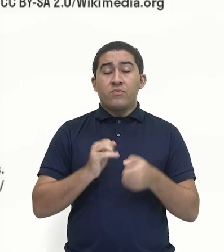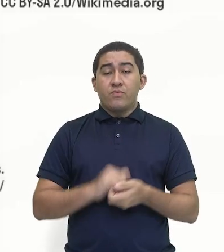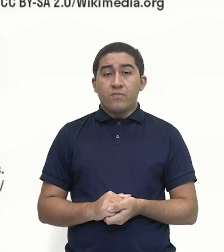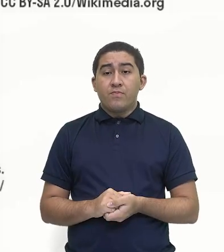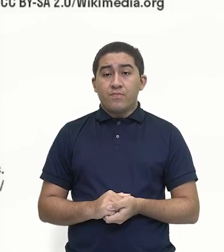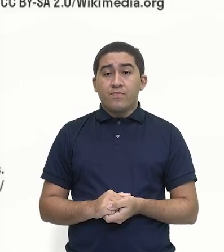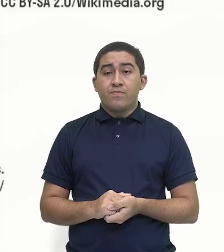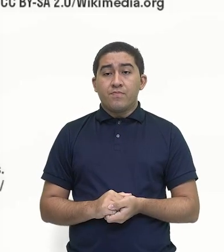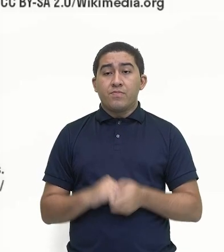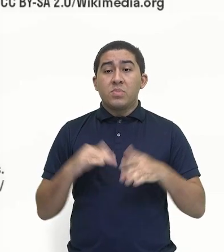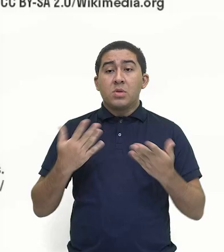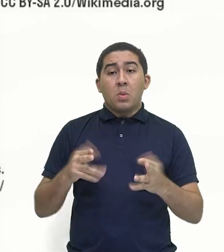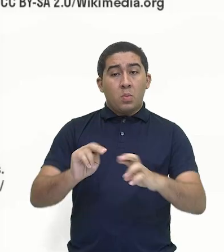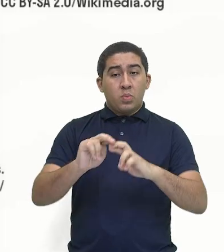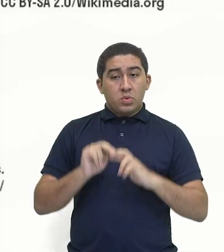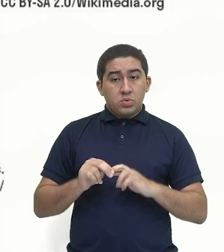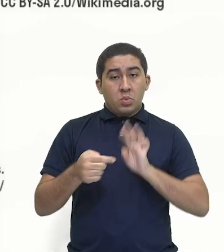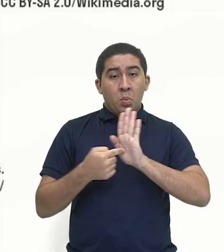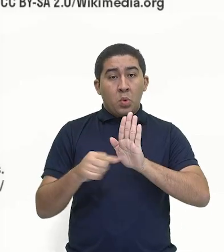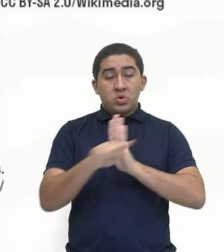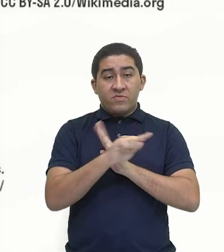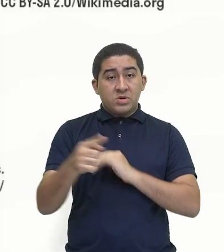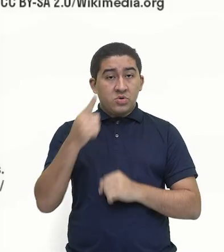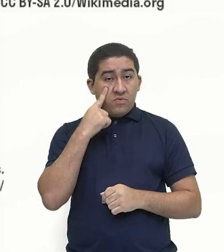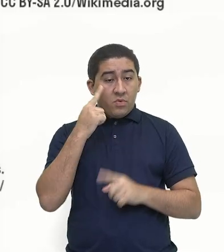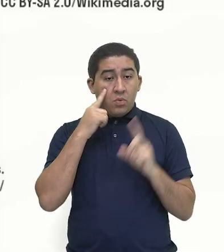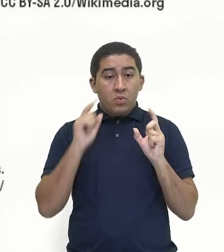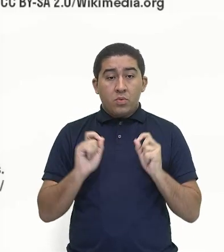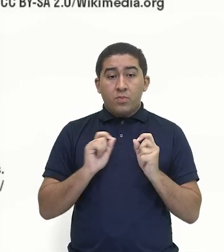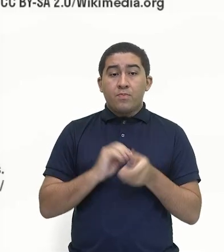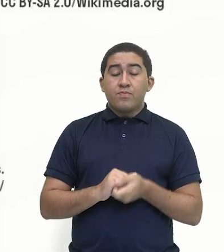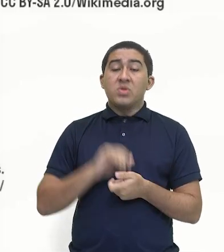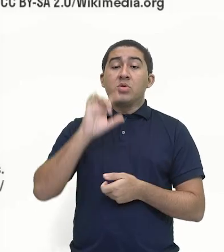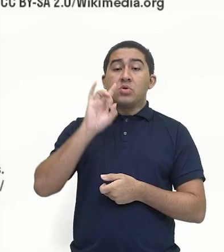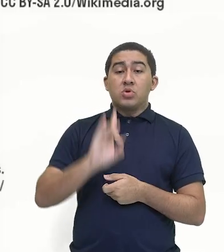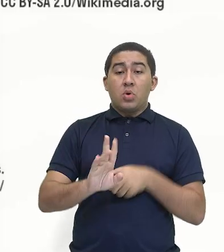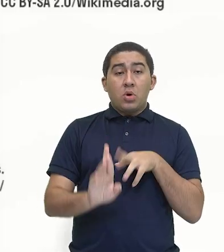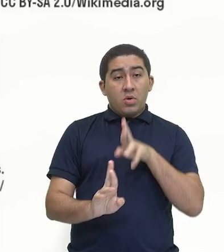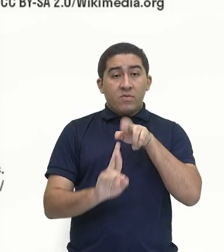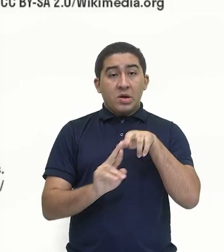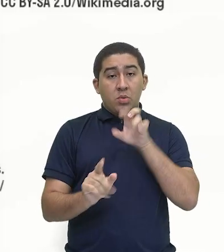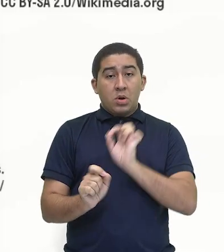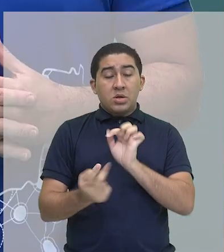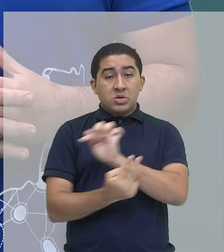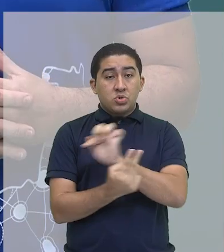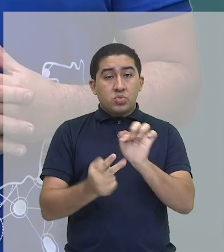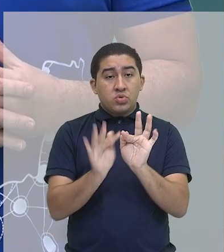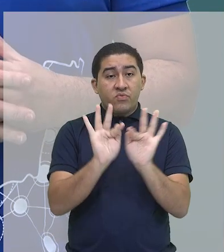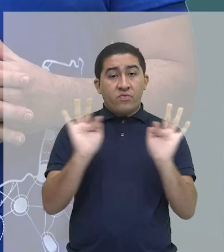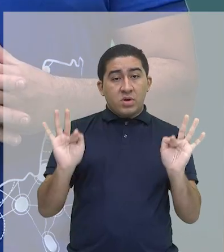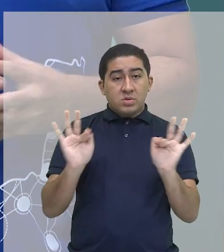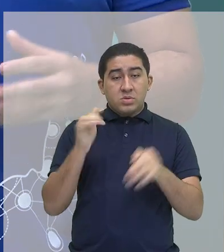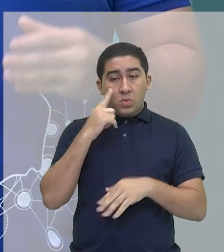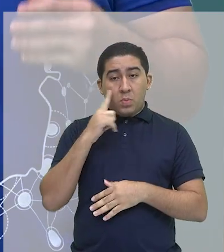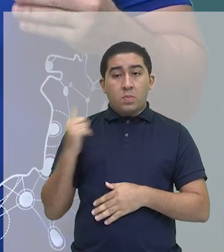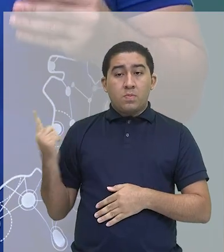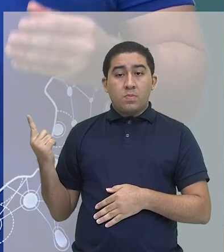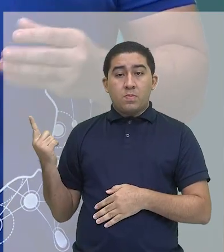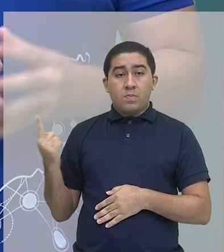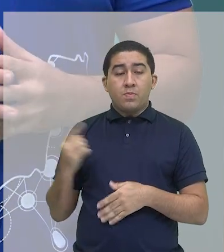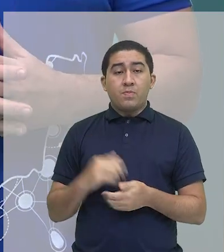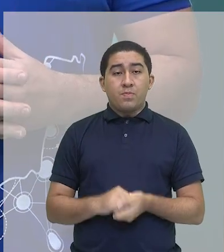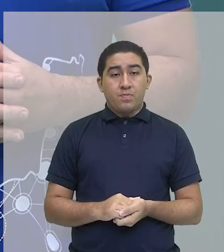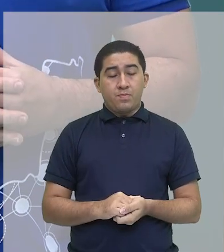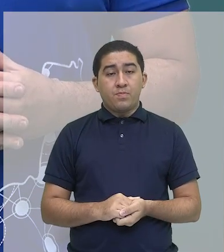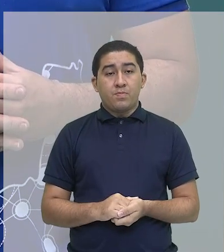adjetivos. E daí eu vou mostrar agora para vocês, vamos falar somente sobre essas duas frases. Olha só. I